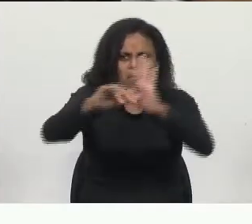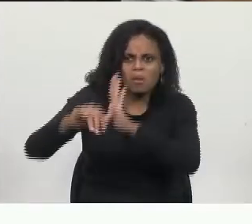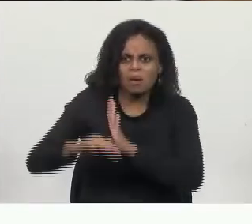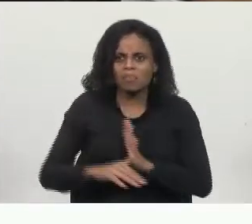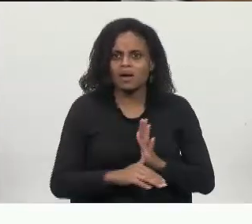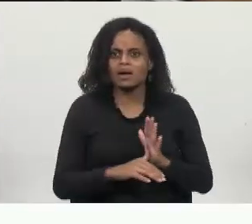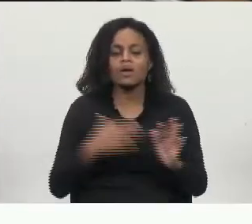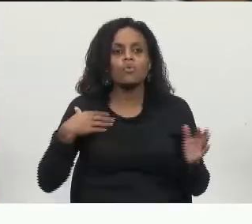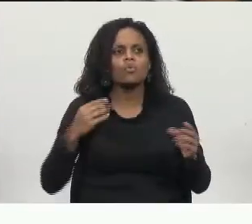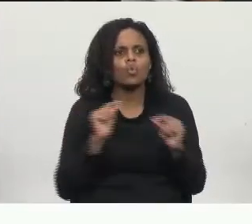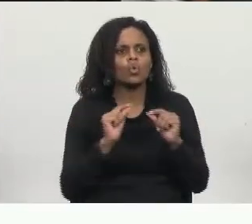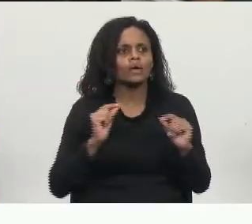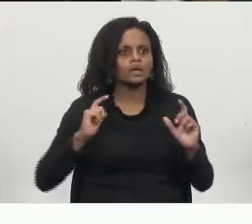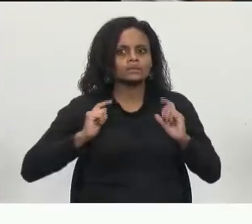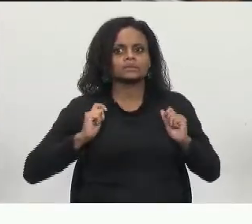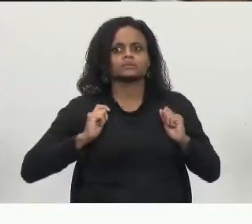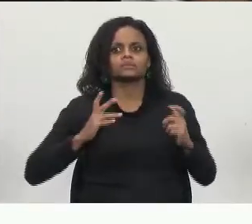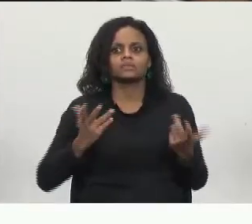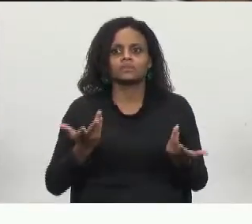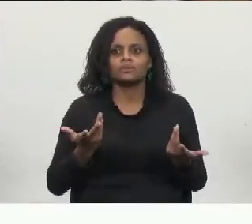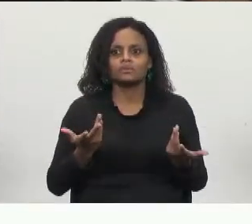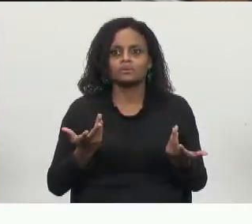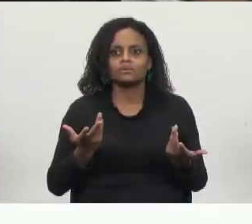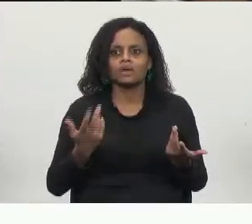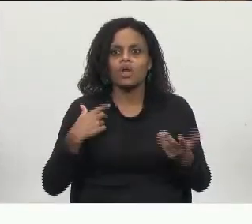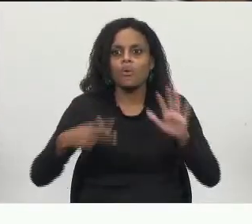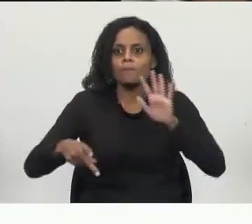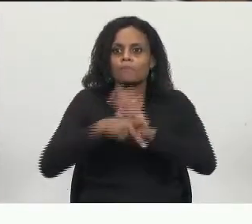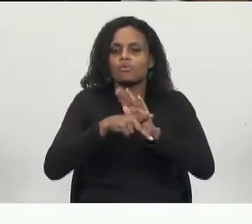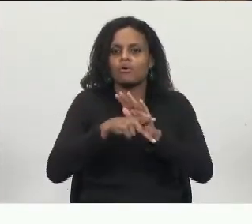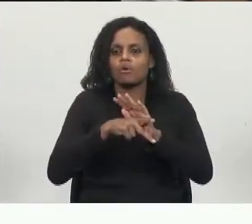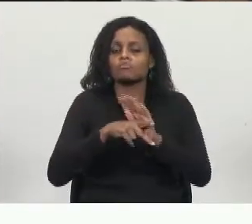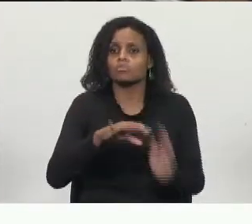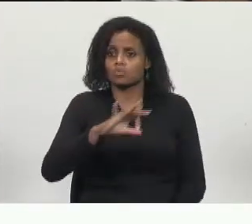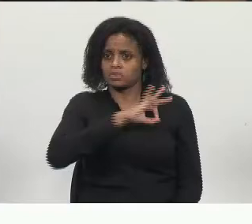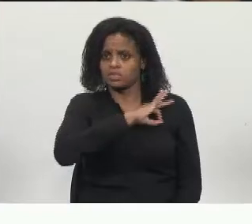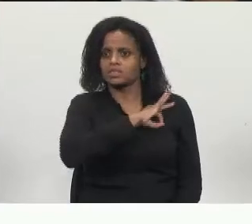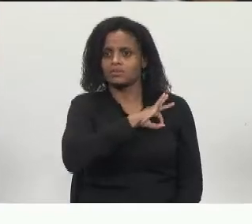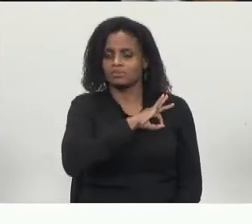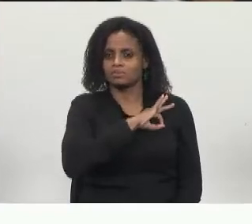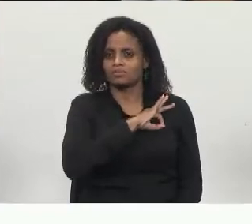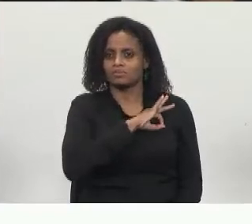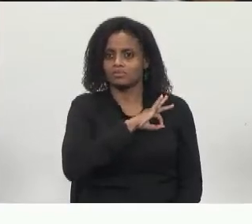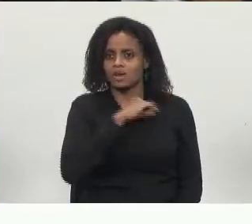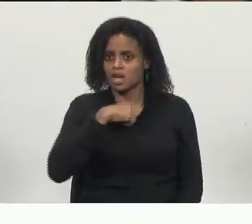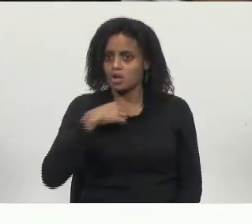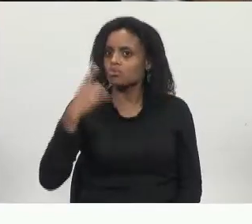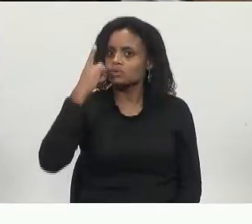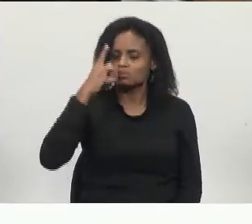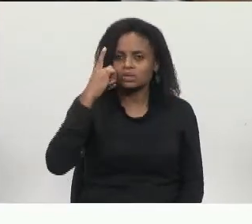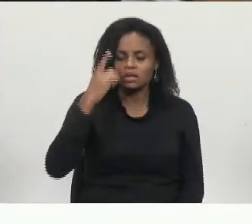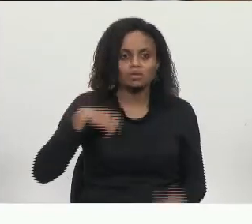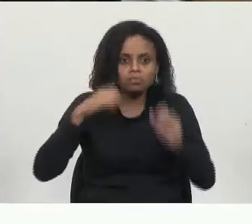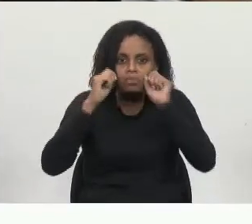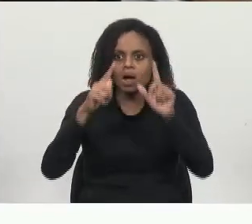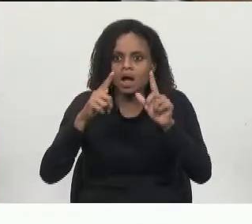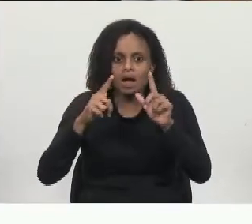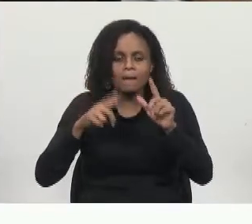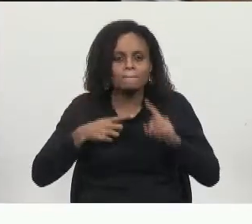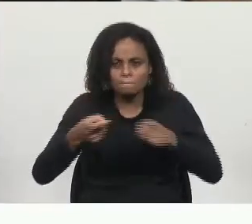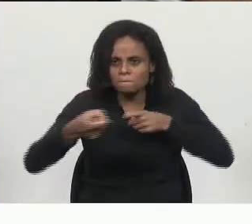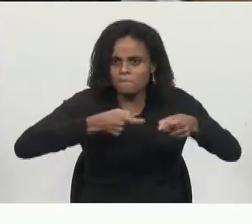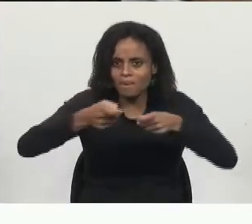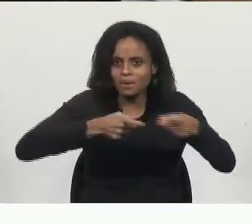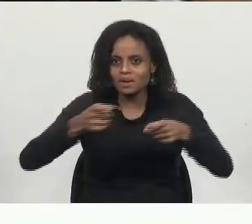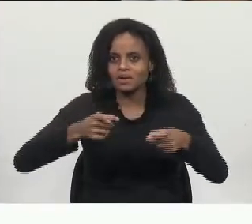tiver, eu entro e vou junto com eles, não tem esse negócio comigo não, eu sou policial, estou deputado, sou policial, e pronto sempre para ir para a guerra, para a batalha